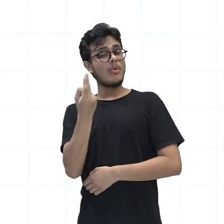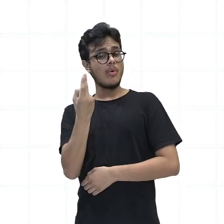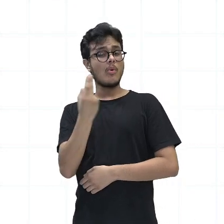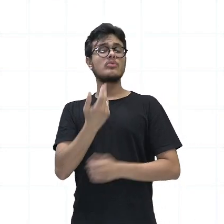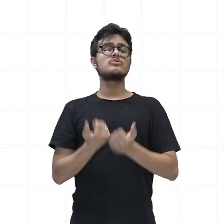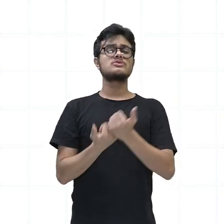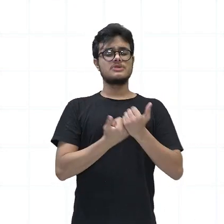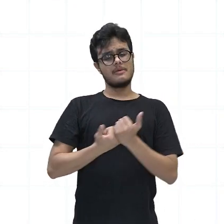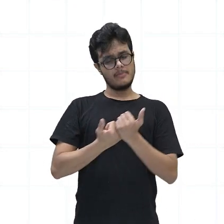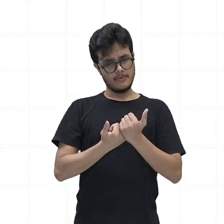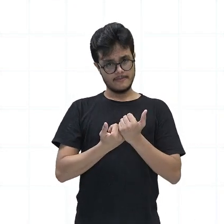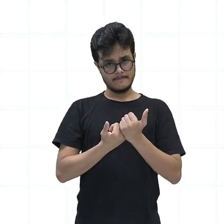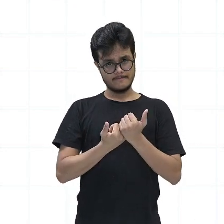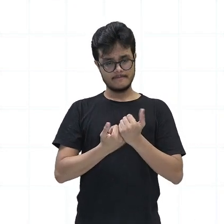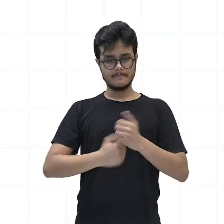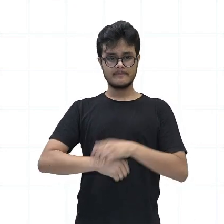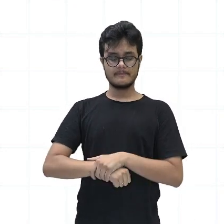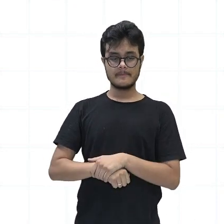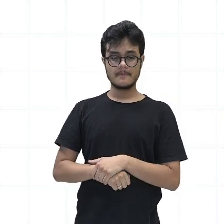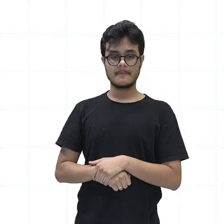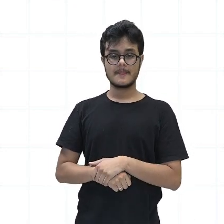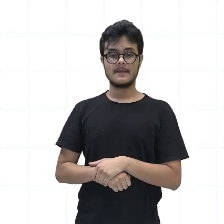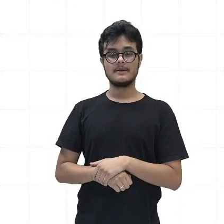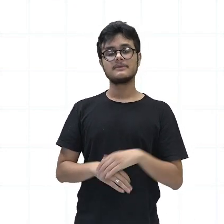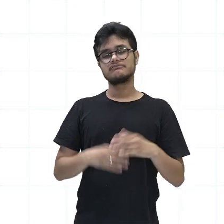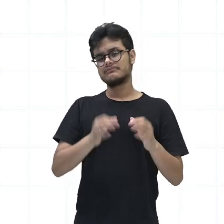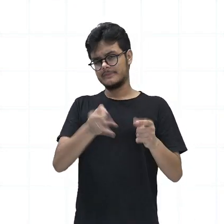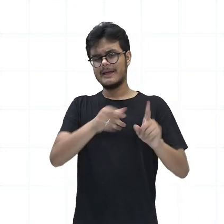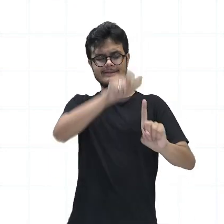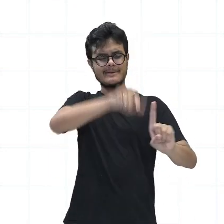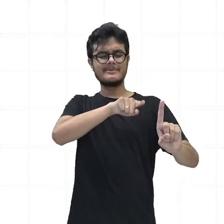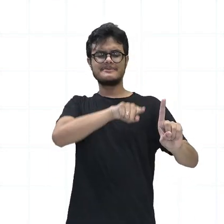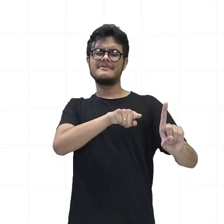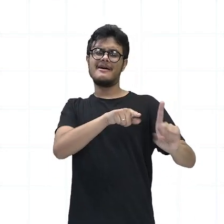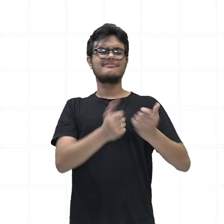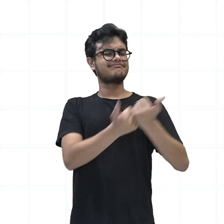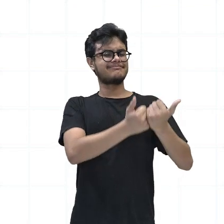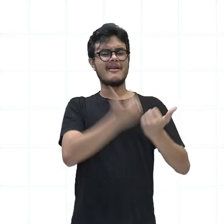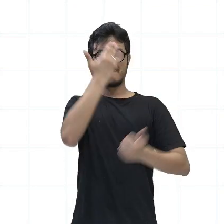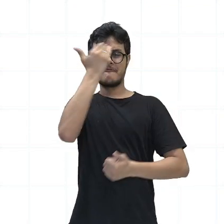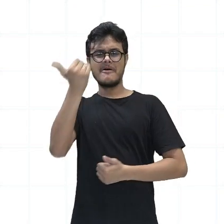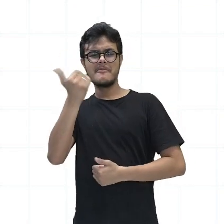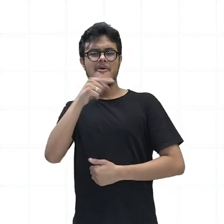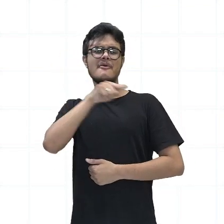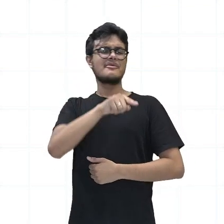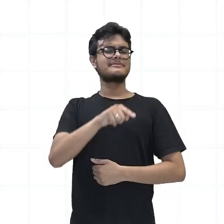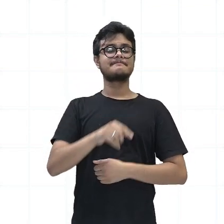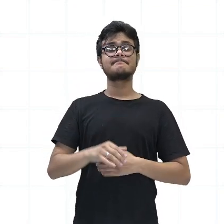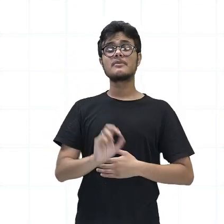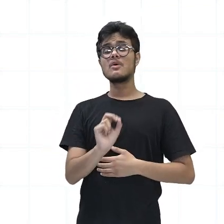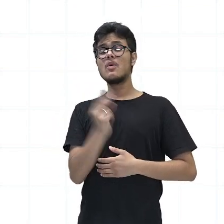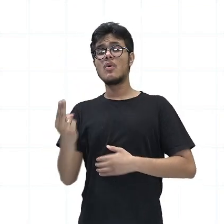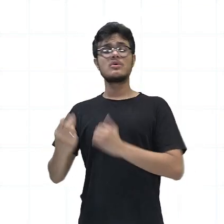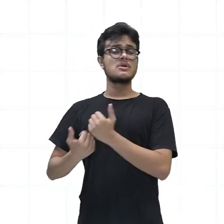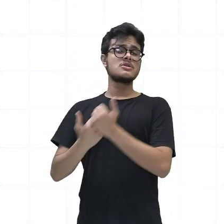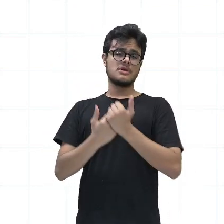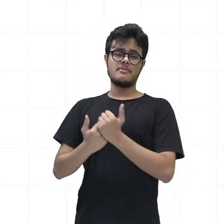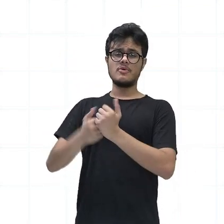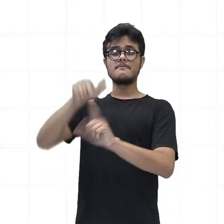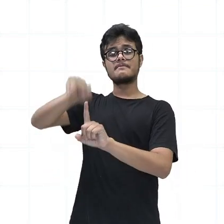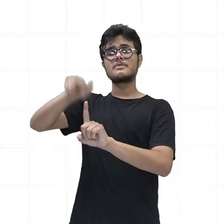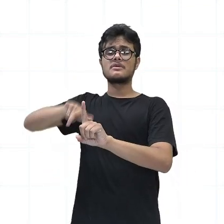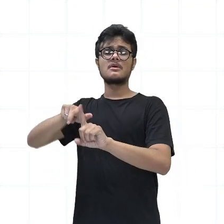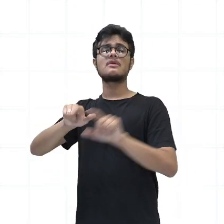que impulsionadores da ação. Vamos dizer que são os heróis, não é verdade? Os antagonistas. Quem são os